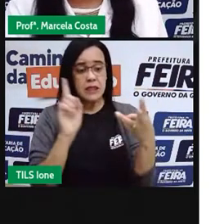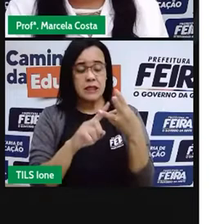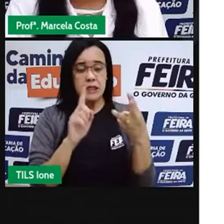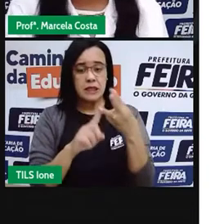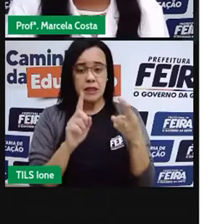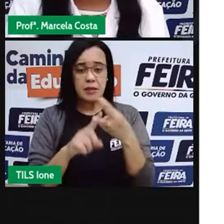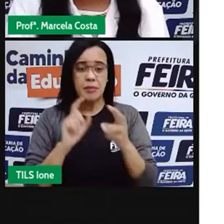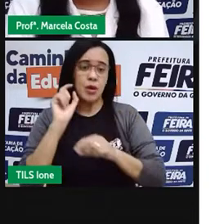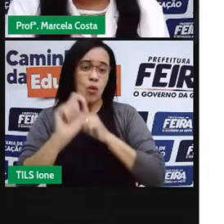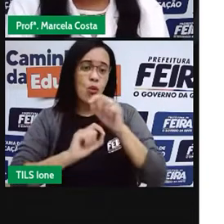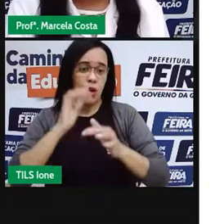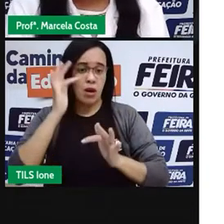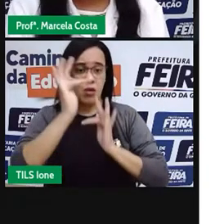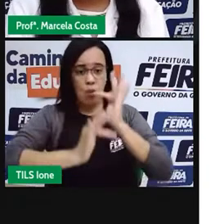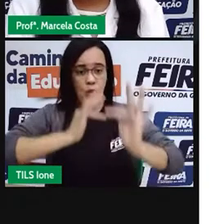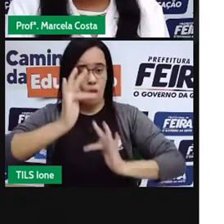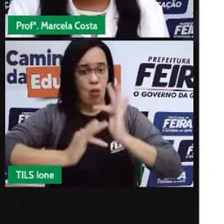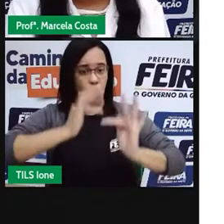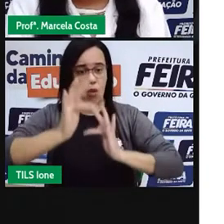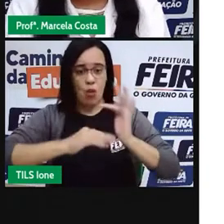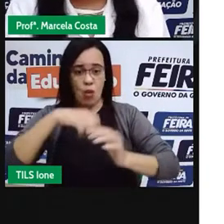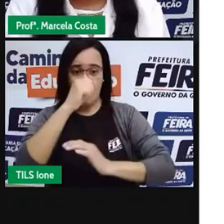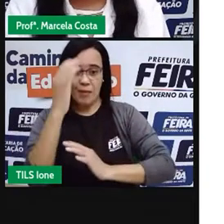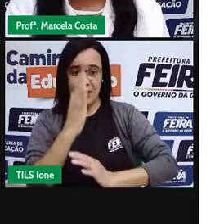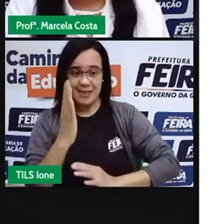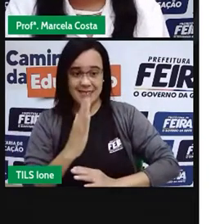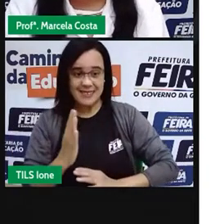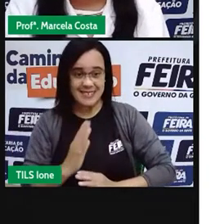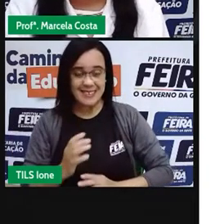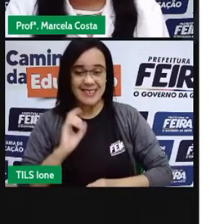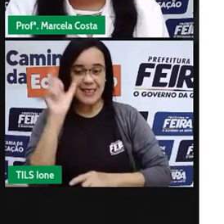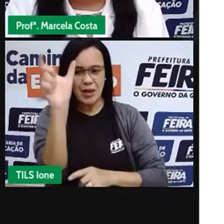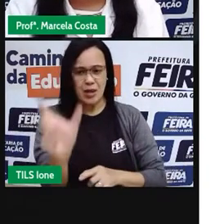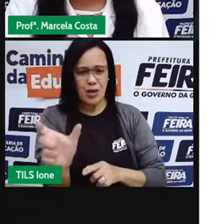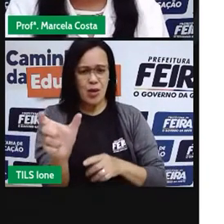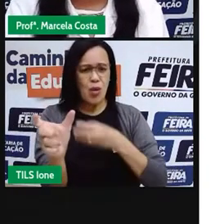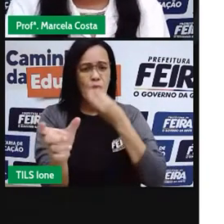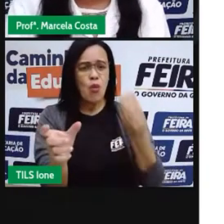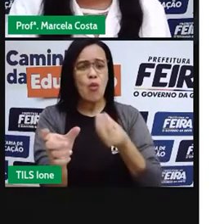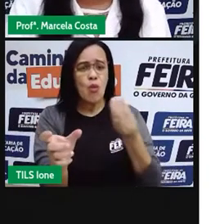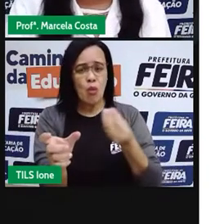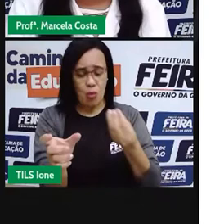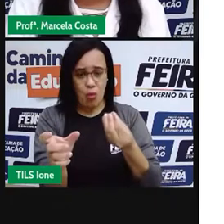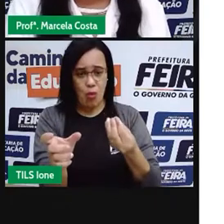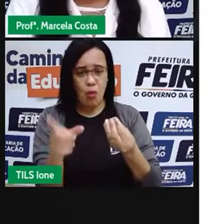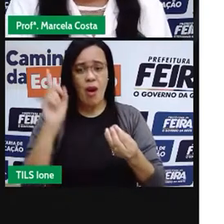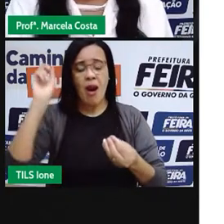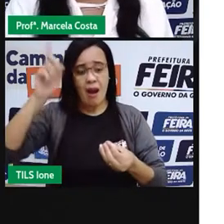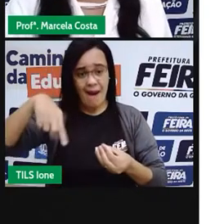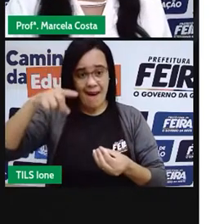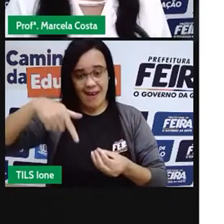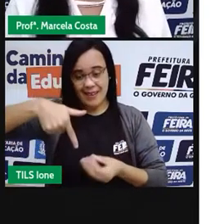folclore brasileiro, que é o Saci Pererê, que é um personagem que ele também está ali.